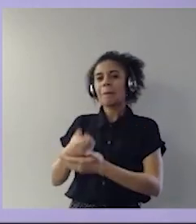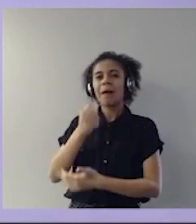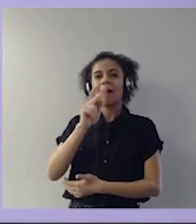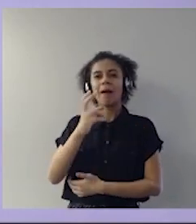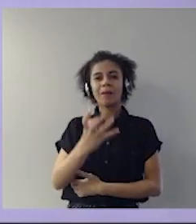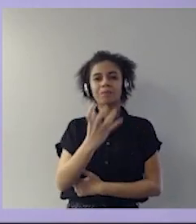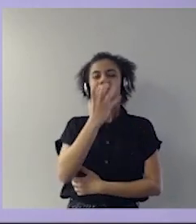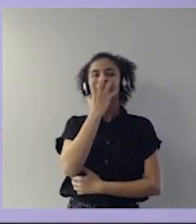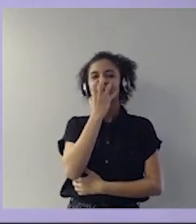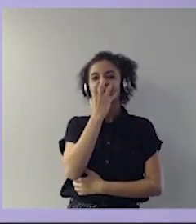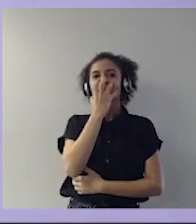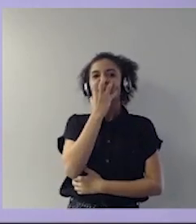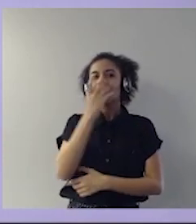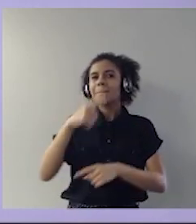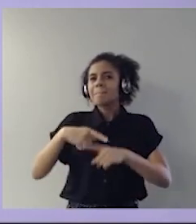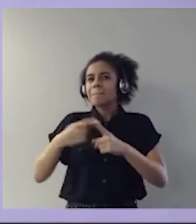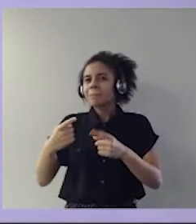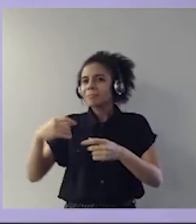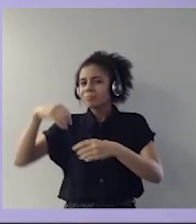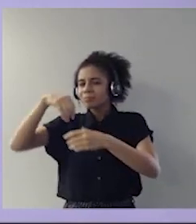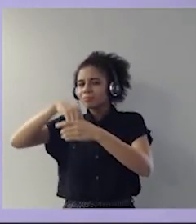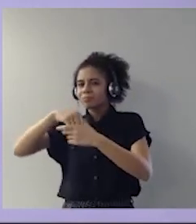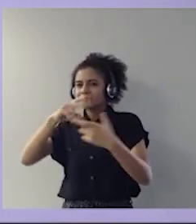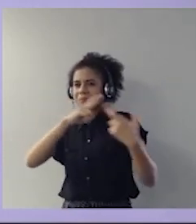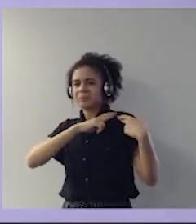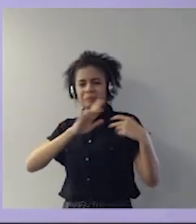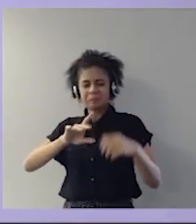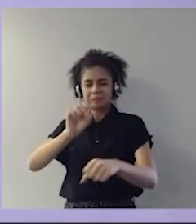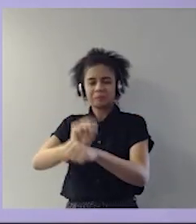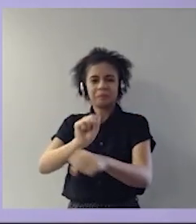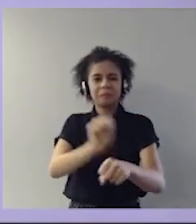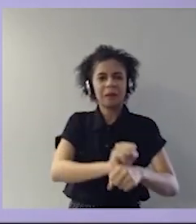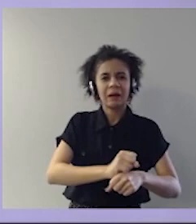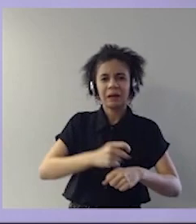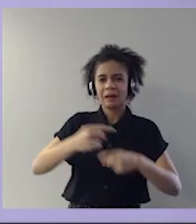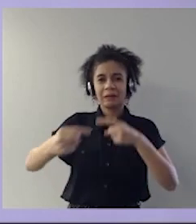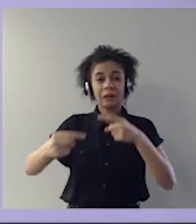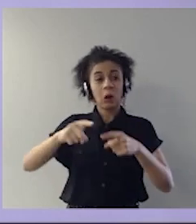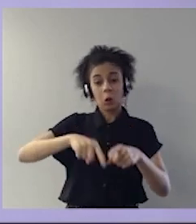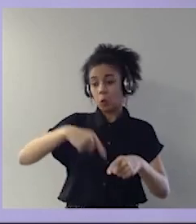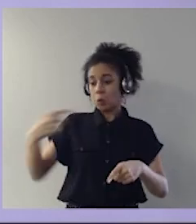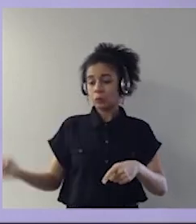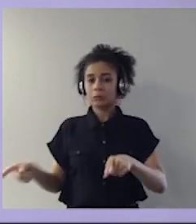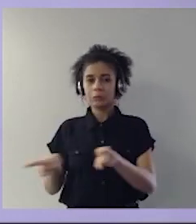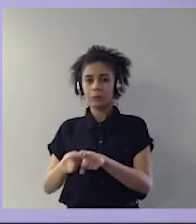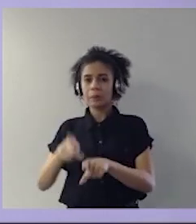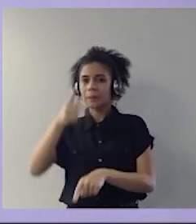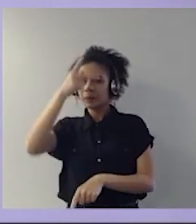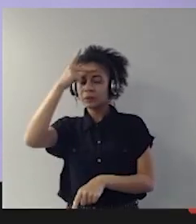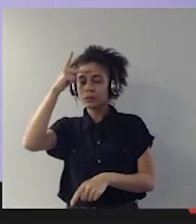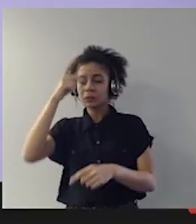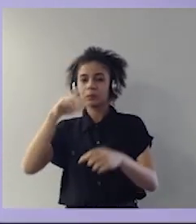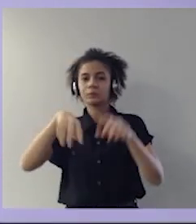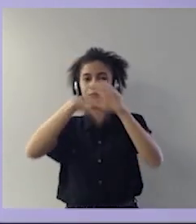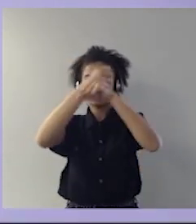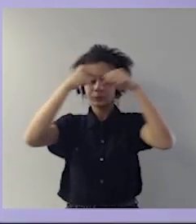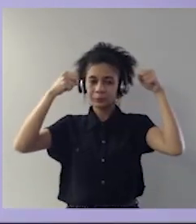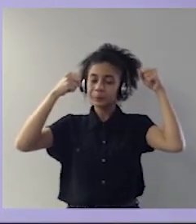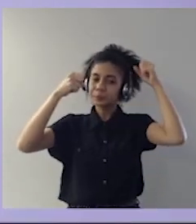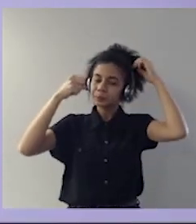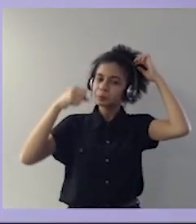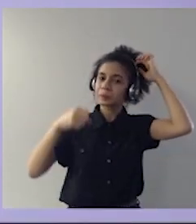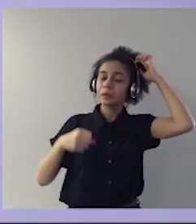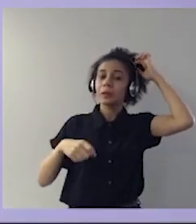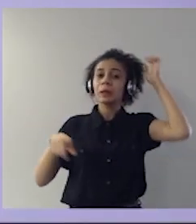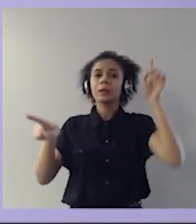respiração, mas a União tenta requisitá-los a toda força, controlado posteriormente pelo Supremo Tribunal Federal.